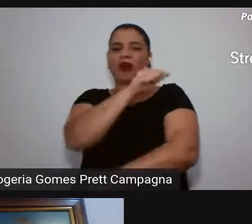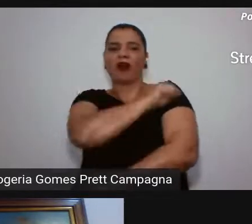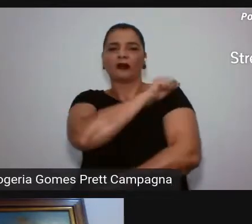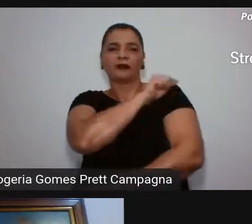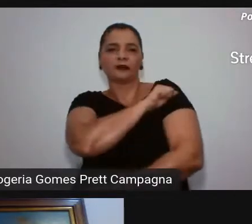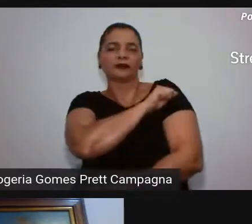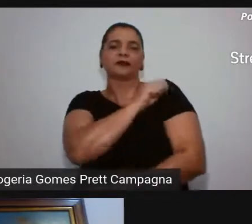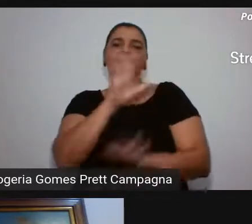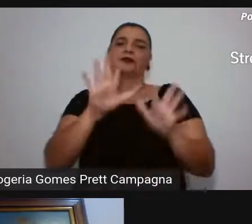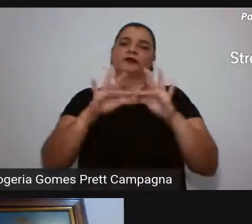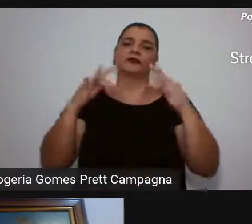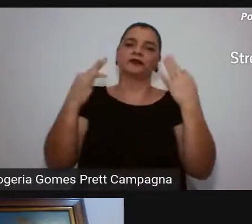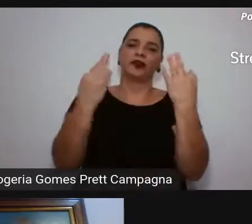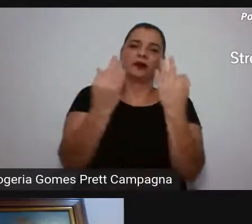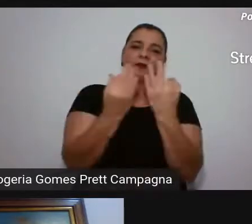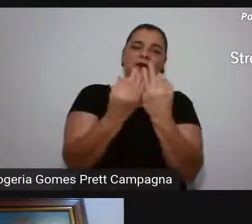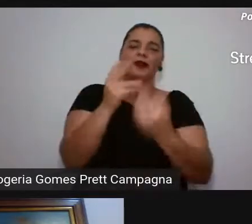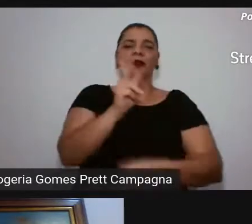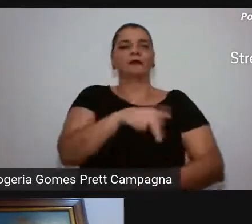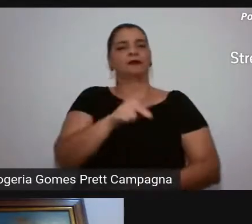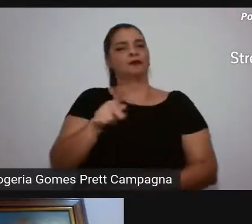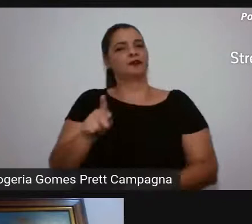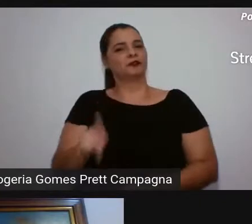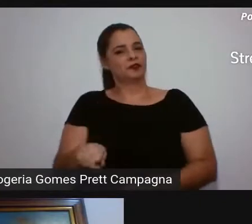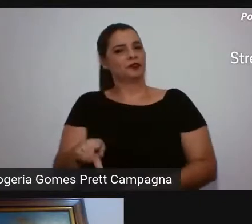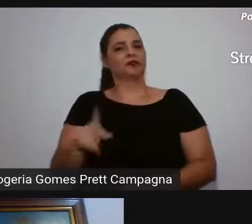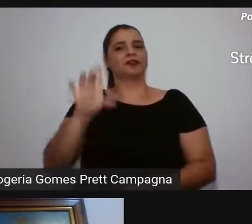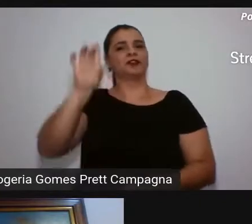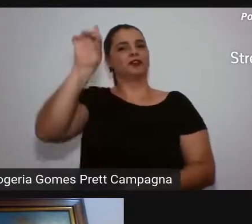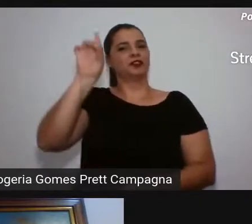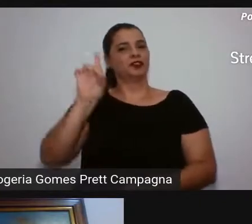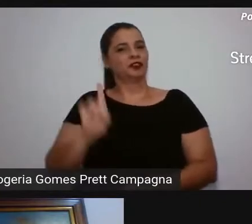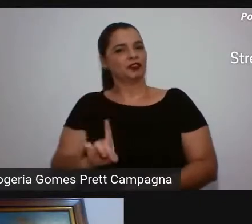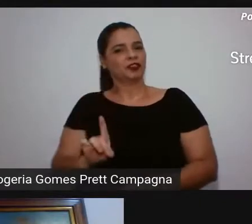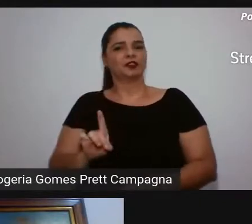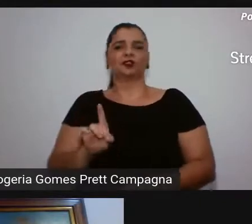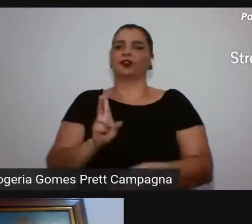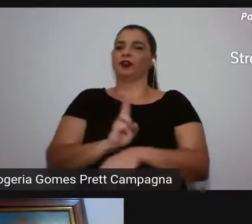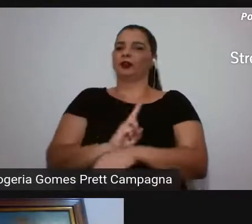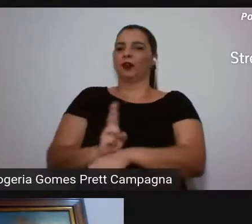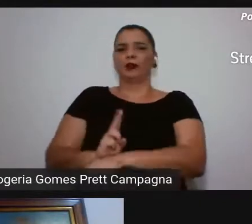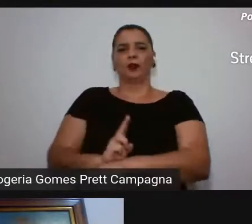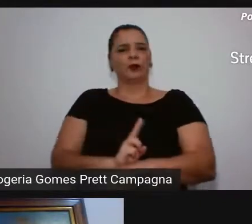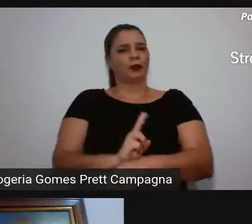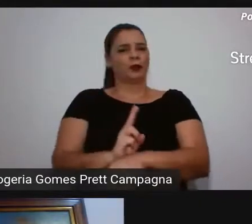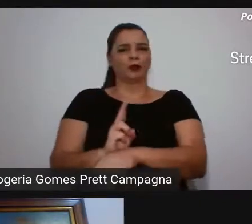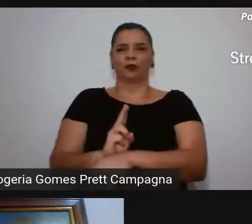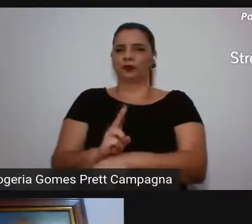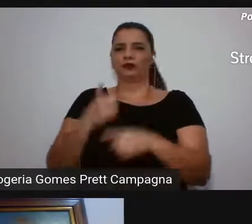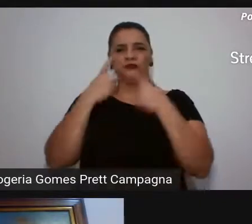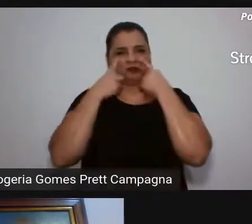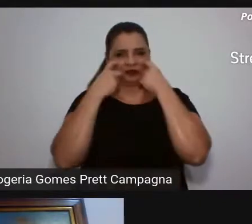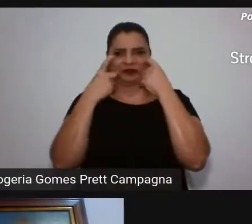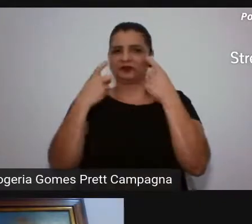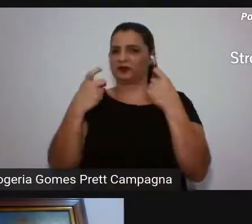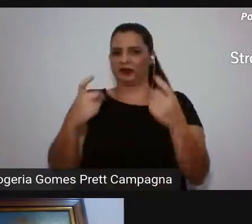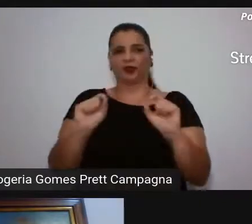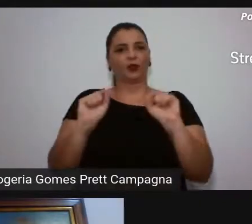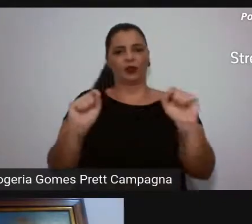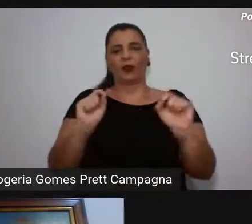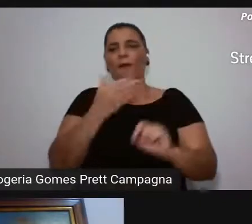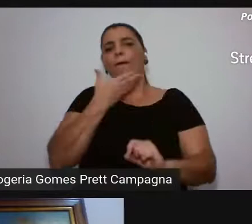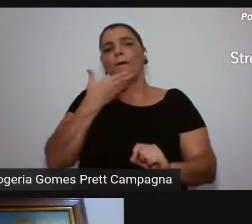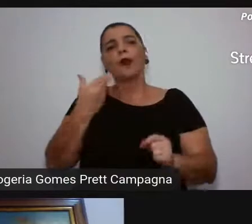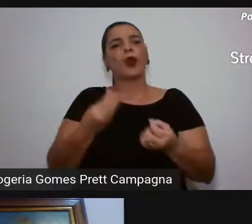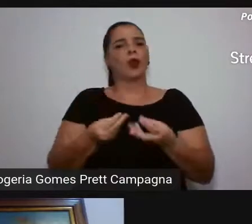de familiares, de professores, de diretores, de supervisores, enfim, de todo mundo que está muito interessado em fazer com que as